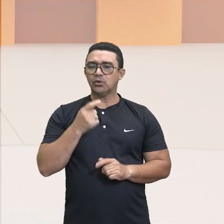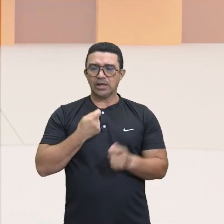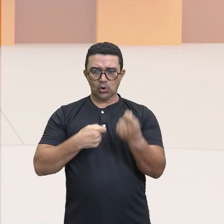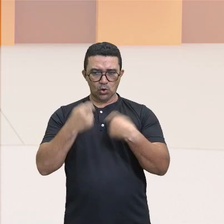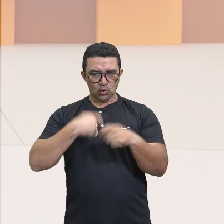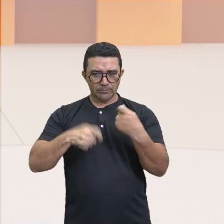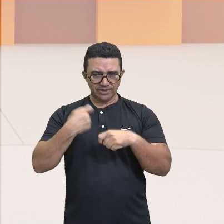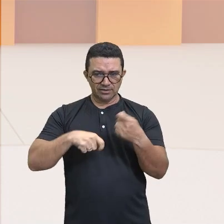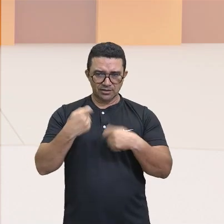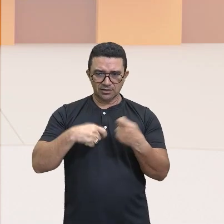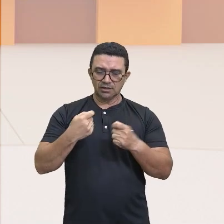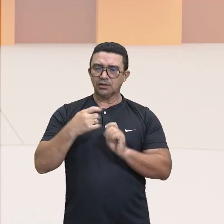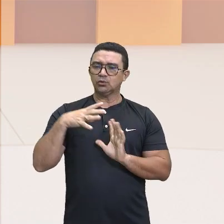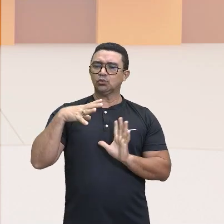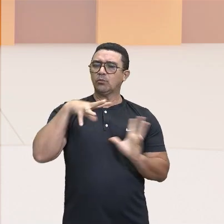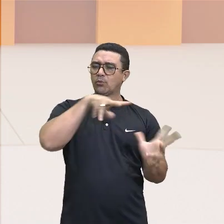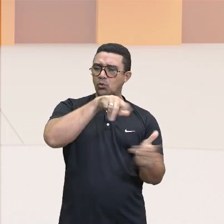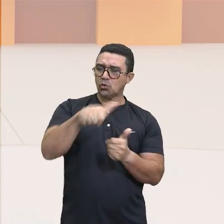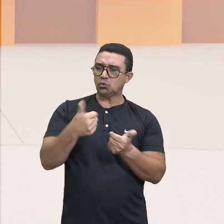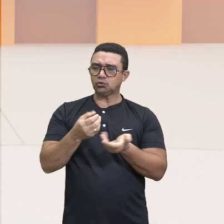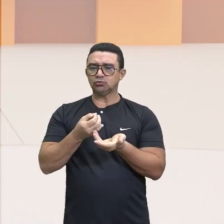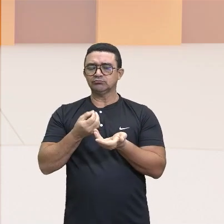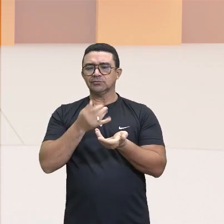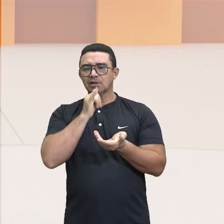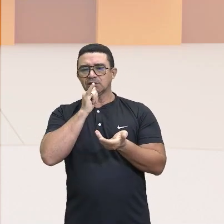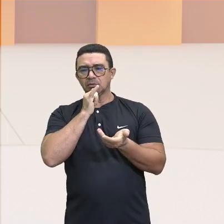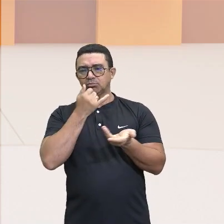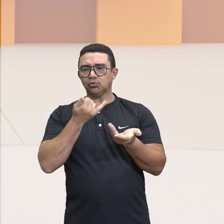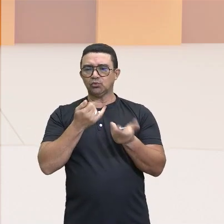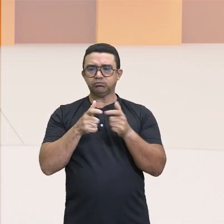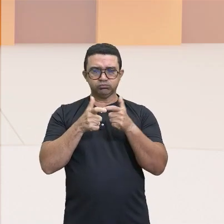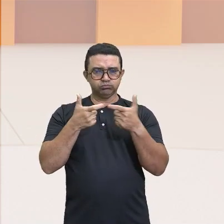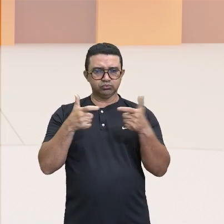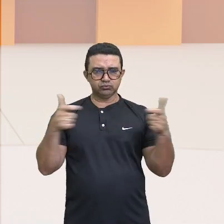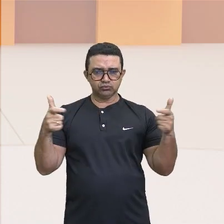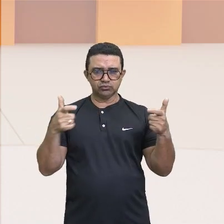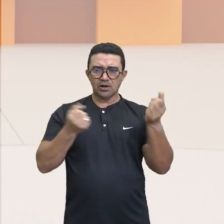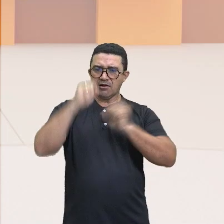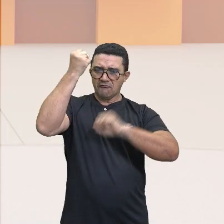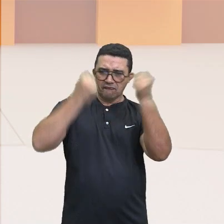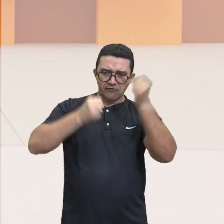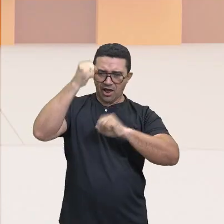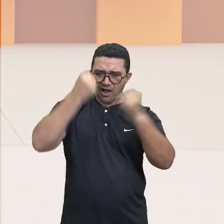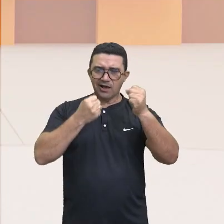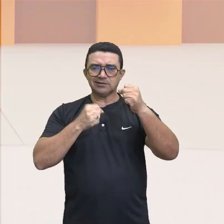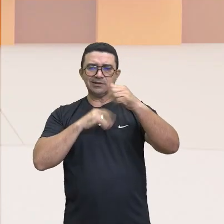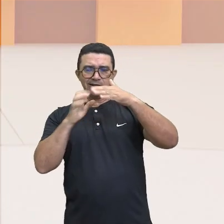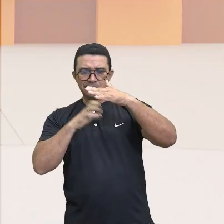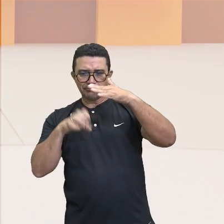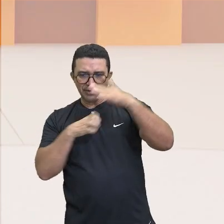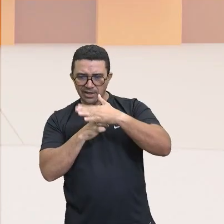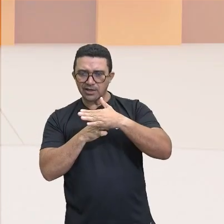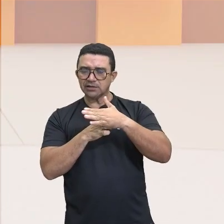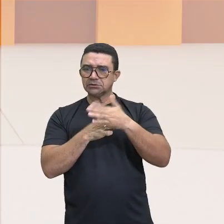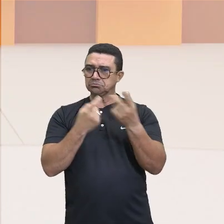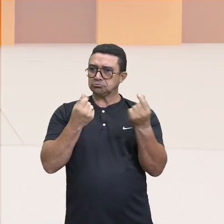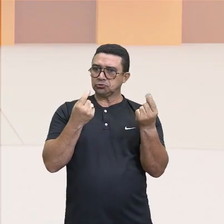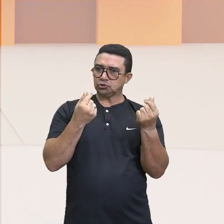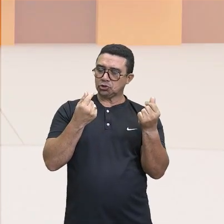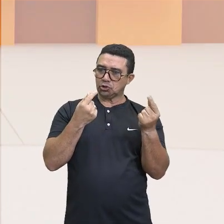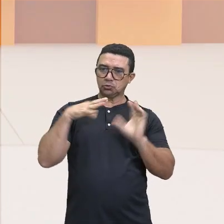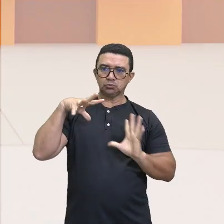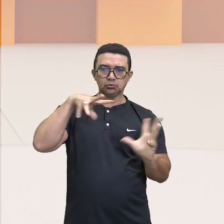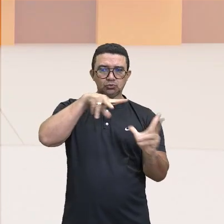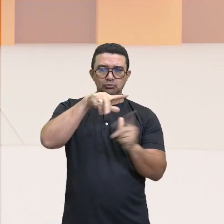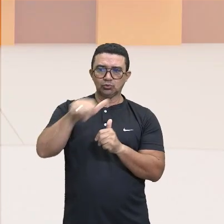mundo, a produção de riqueza, tanto da fábrica, tanto da produção, tantas empresas gerando riqueza aí, o que isso